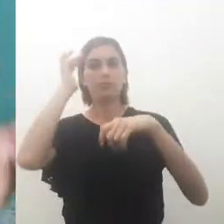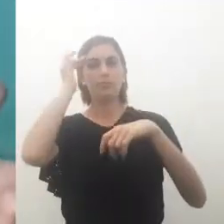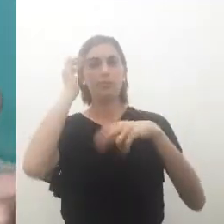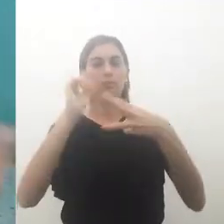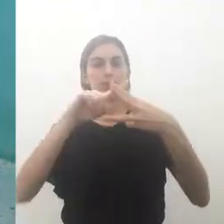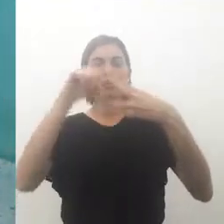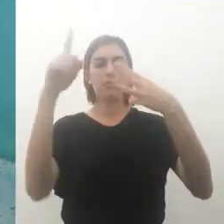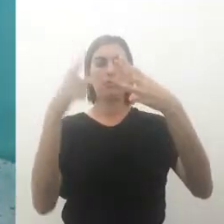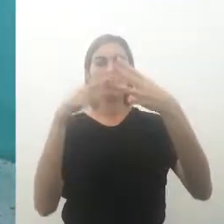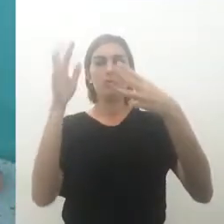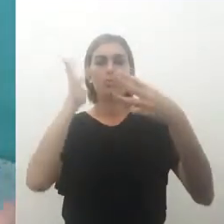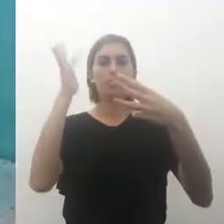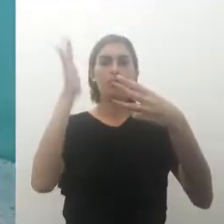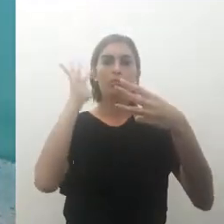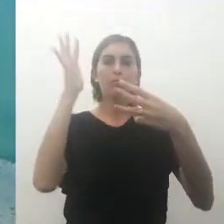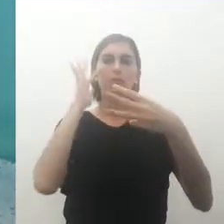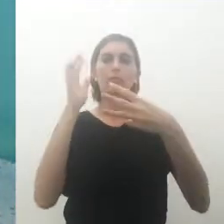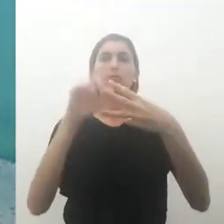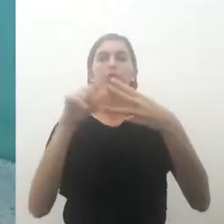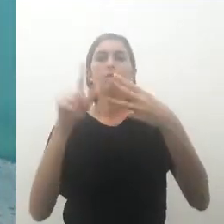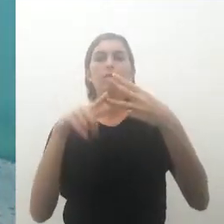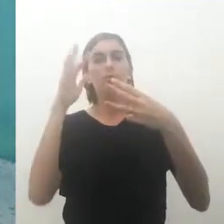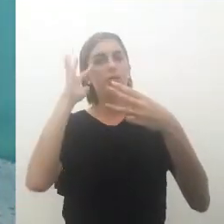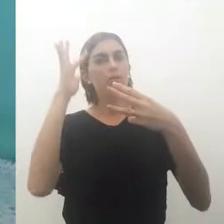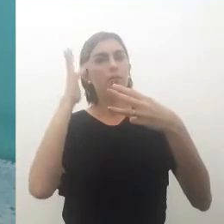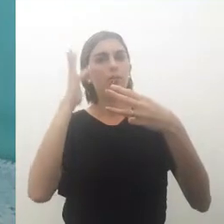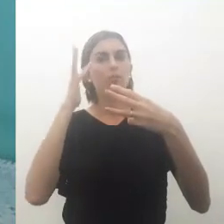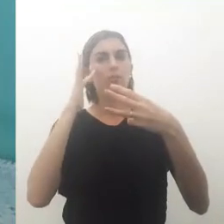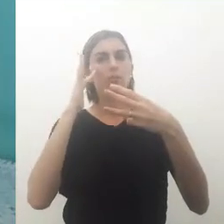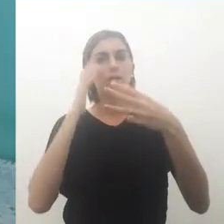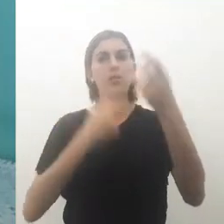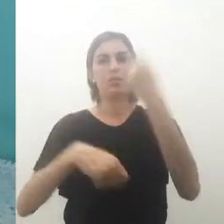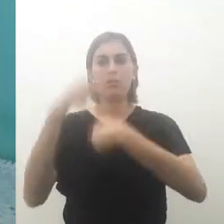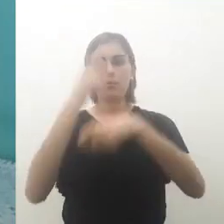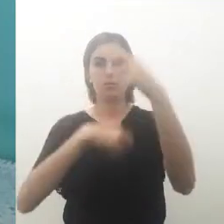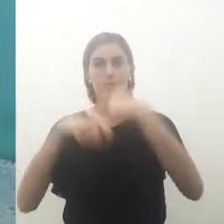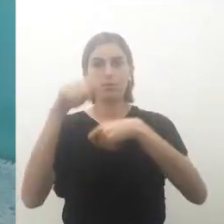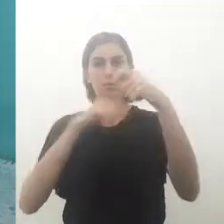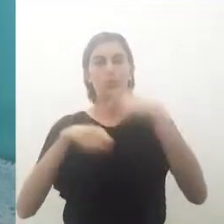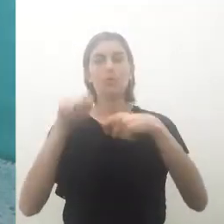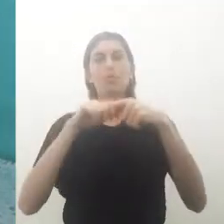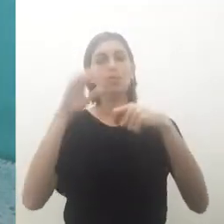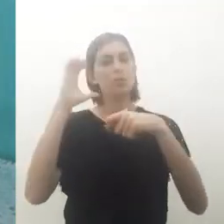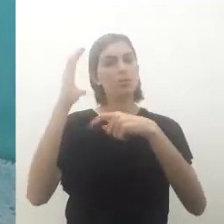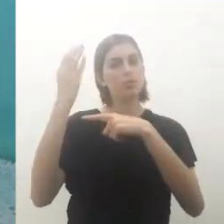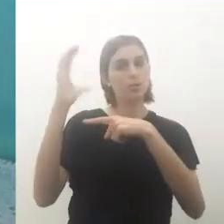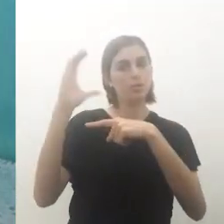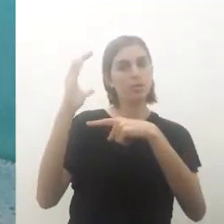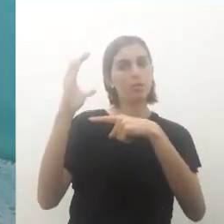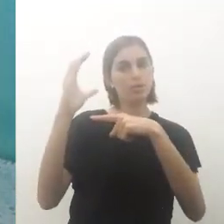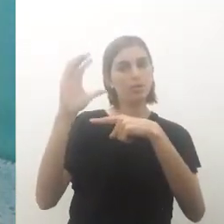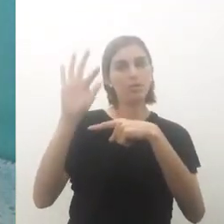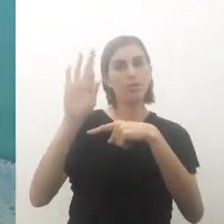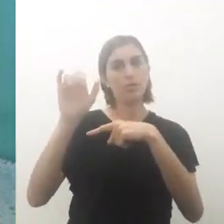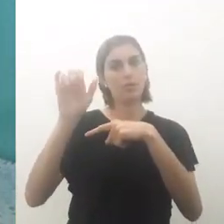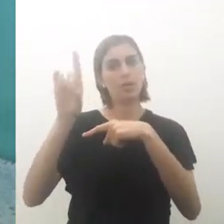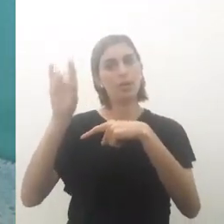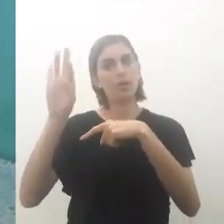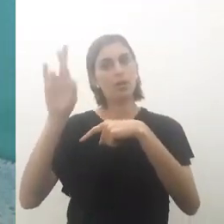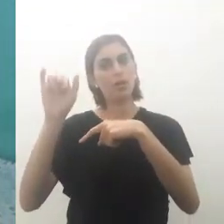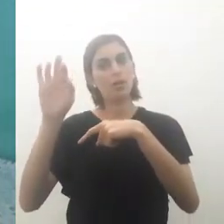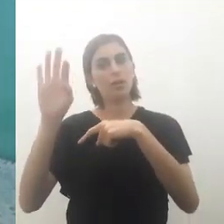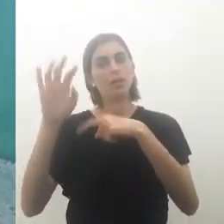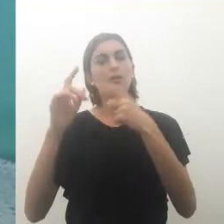é compreendida por 3 grandes teorias. A teoria da administração científica, de